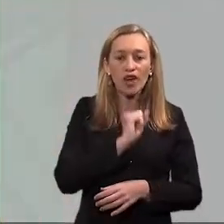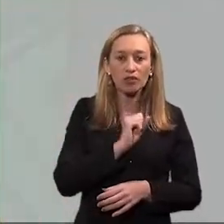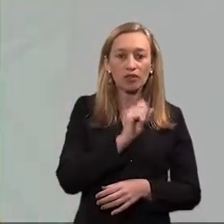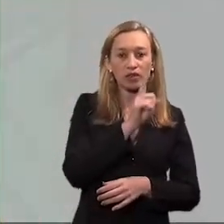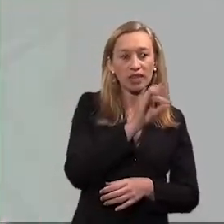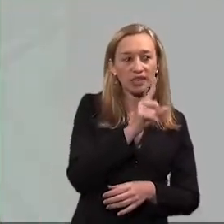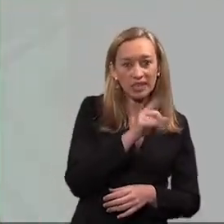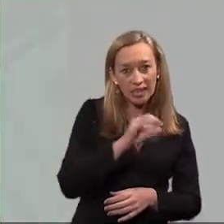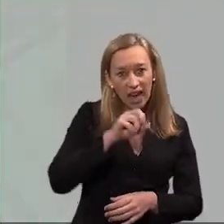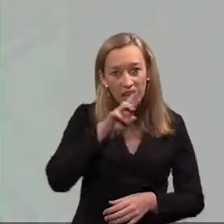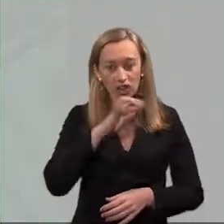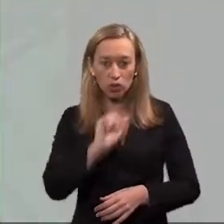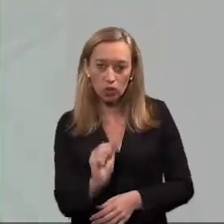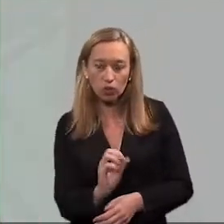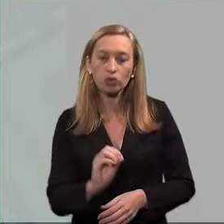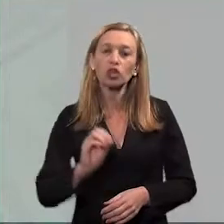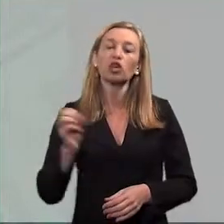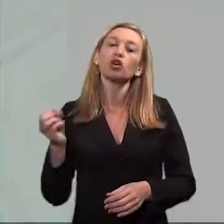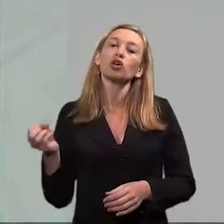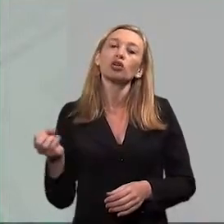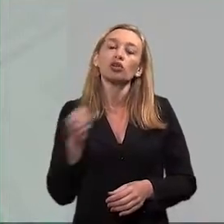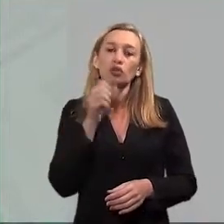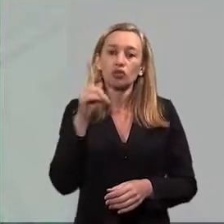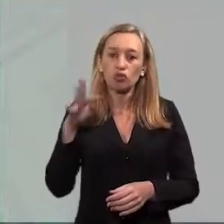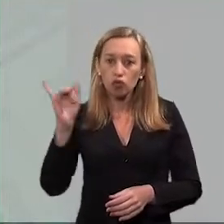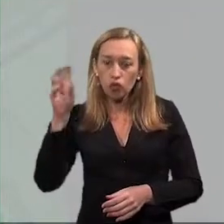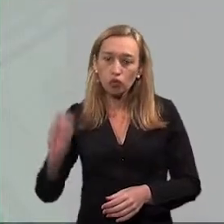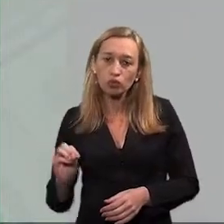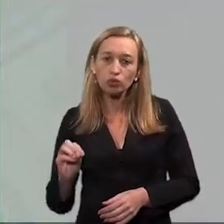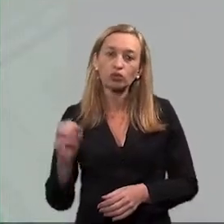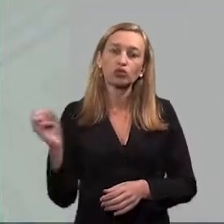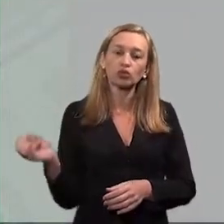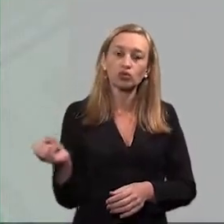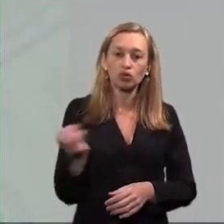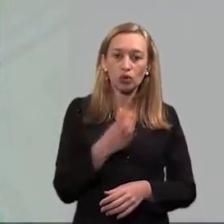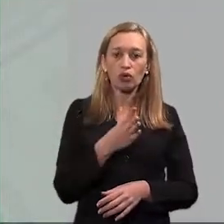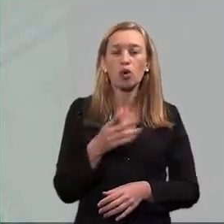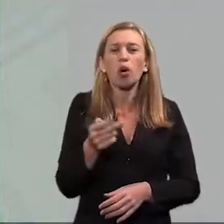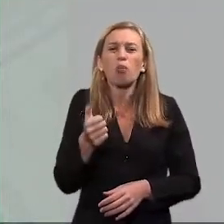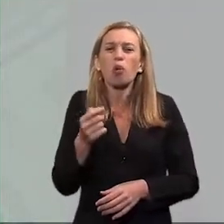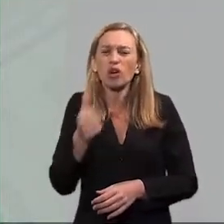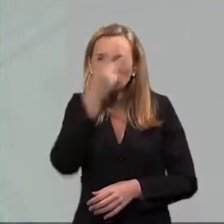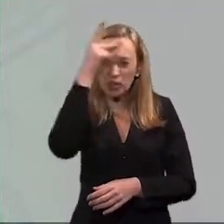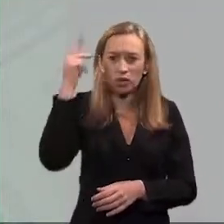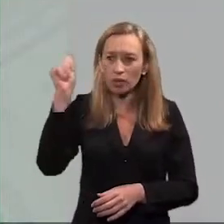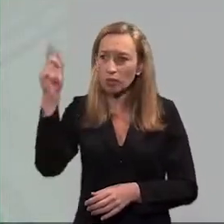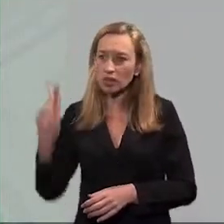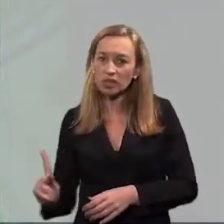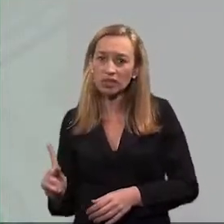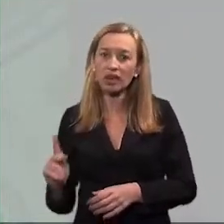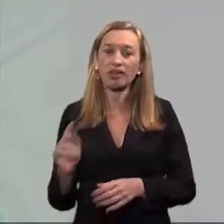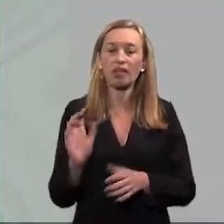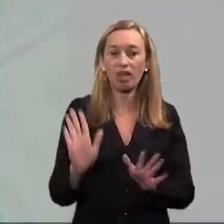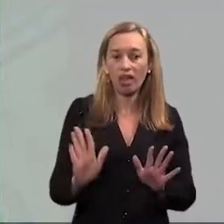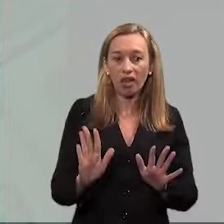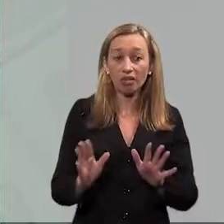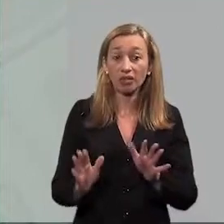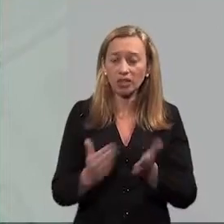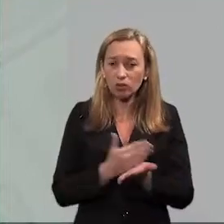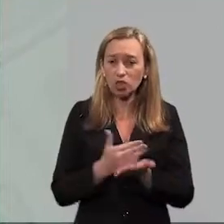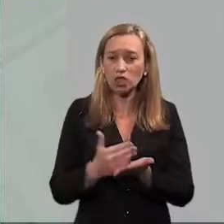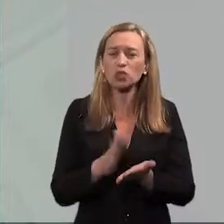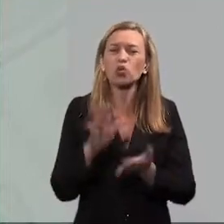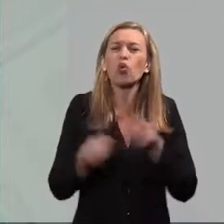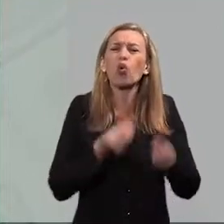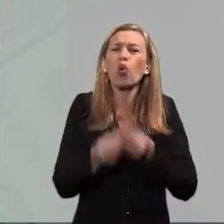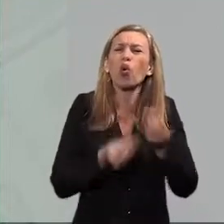como deficitário e o fundo novo, que tem pouquíssima gente aposentada, ele é ainda